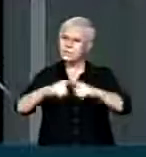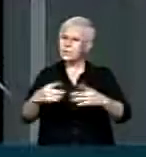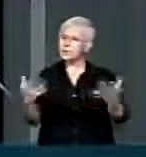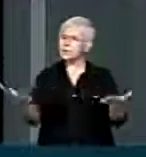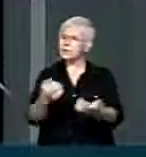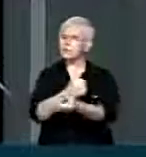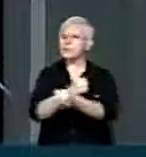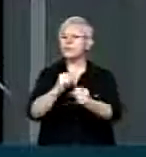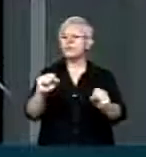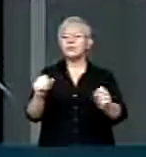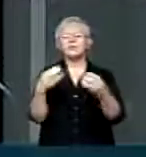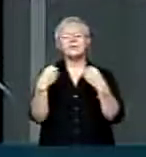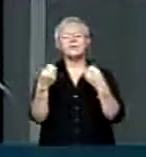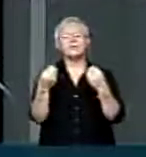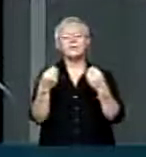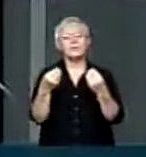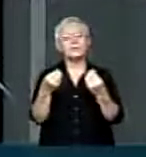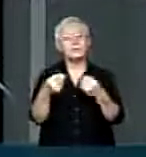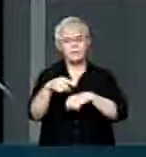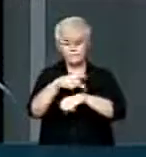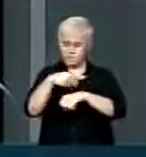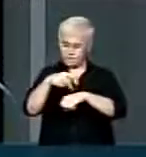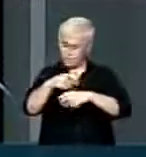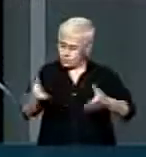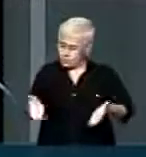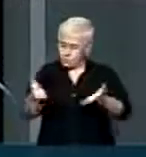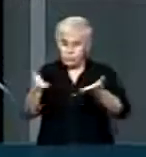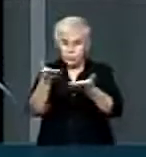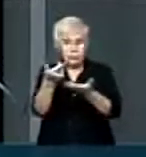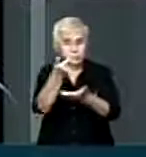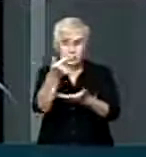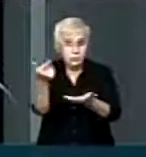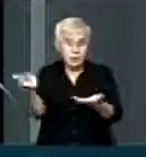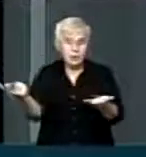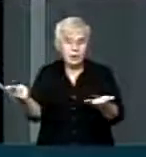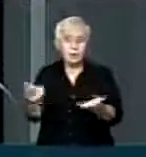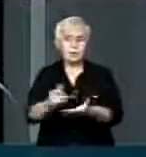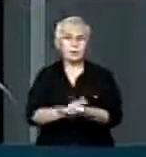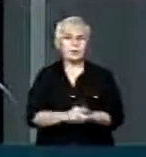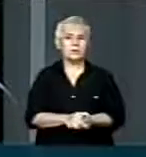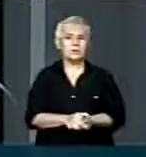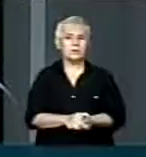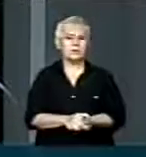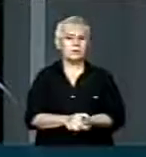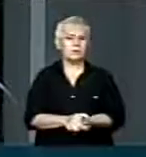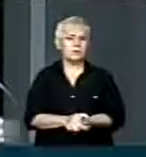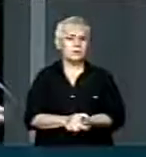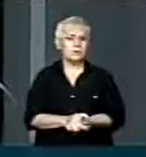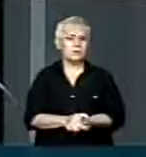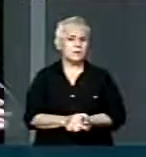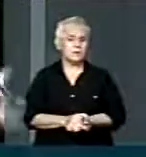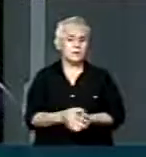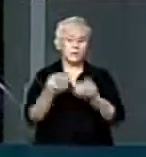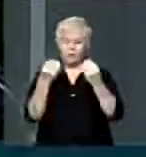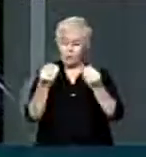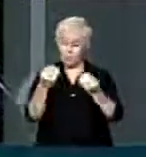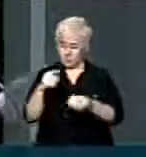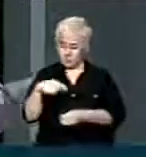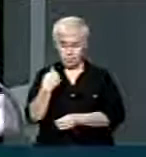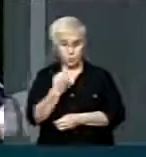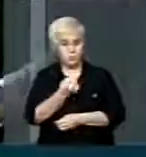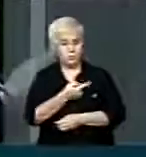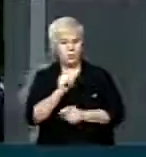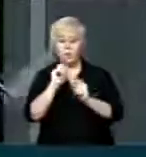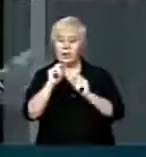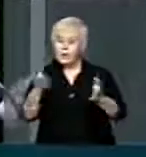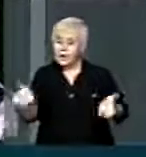num país que não há estímulo? Por que não há estímulo? Ora, nós não temos, nos tornamos, qual é o